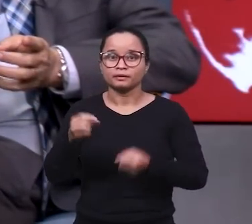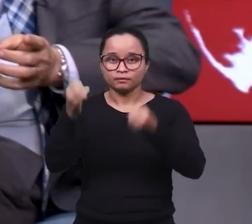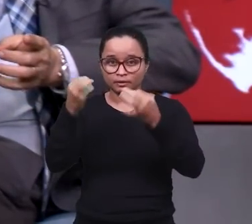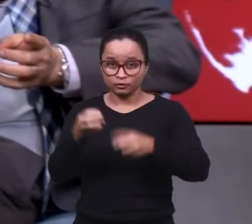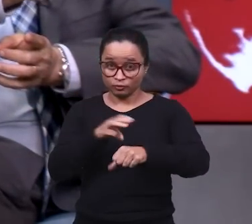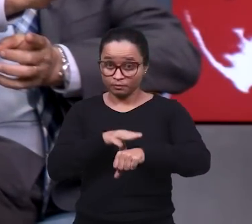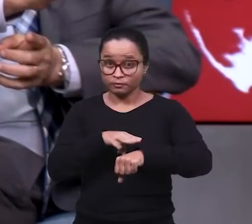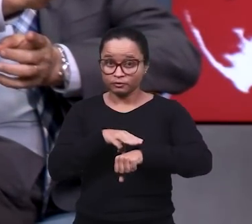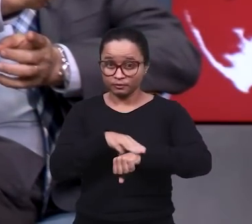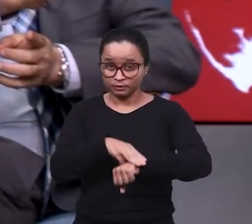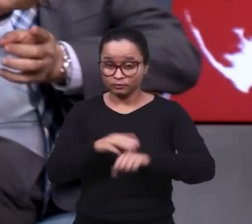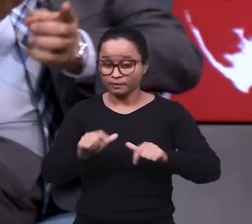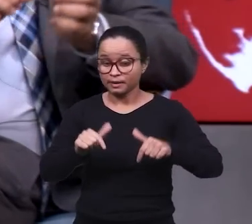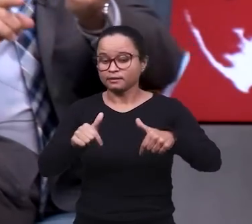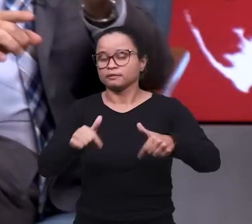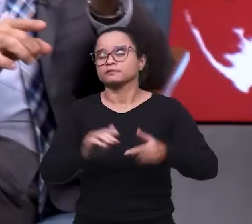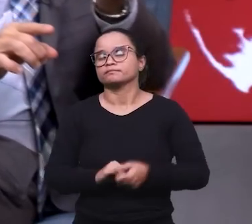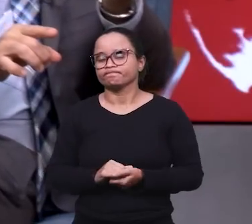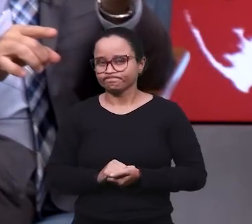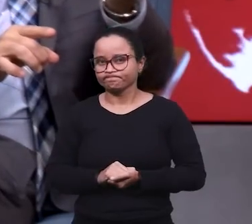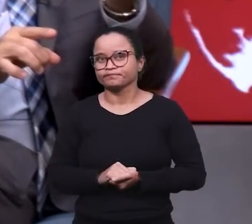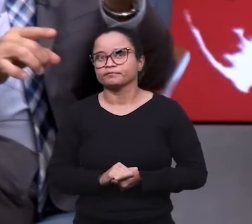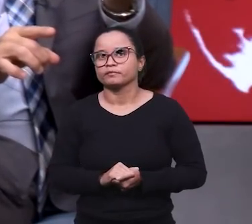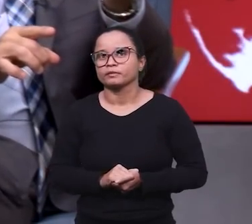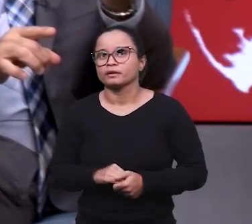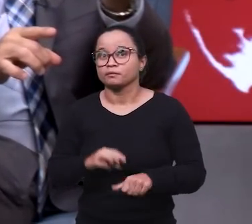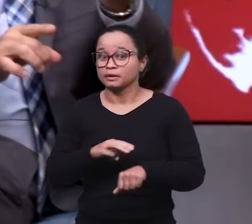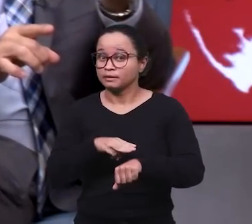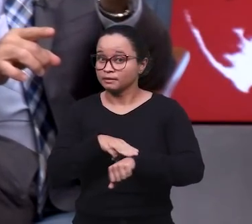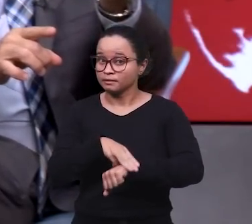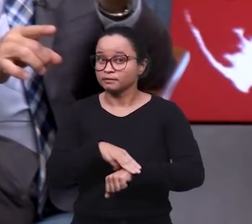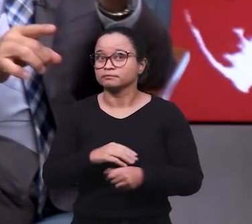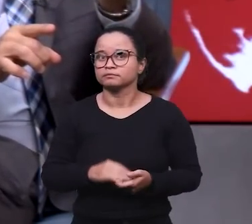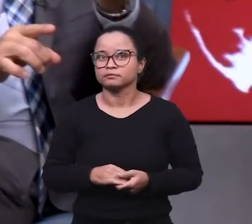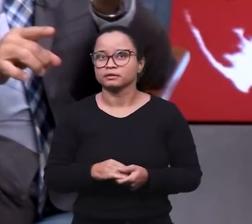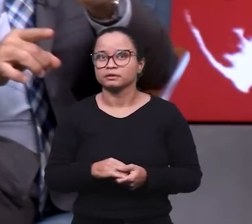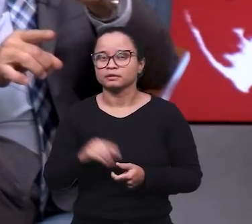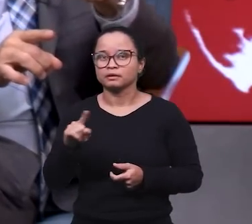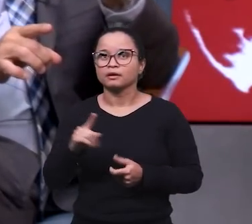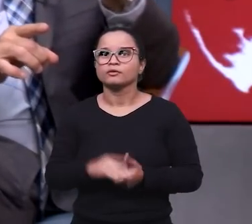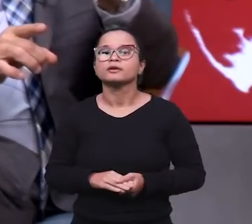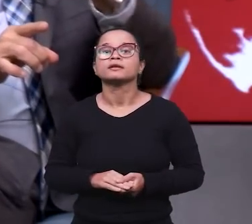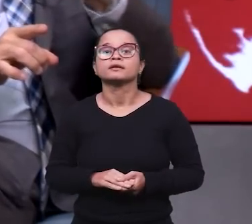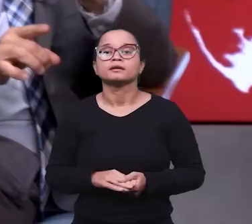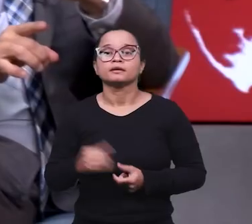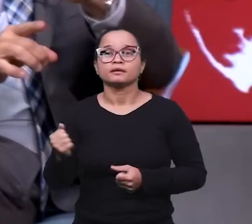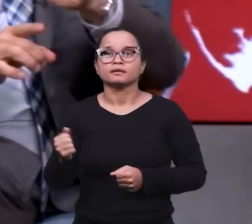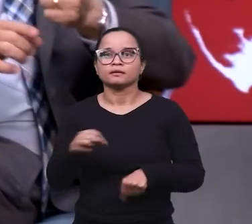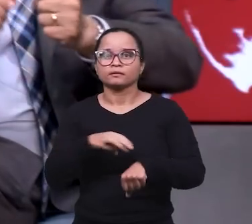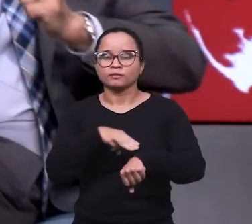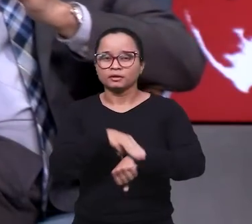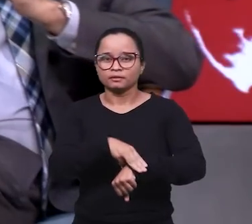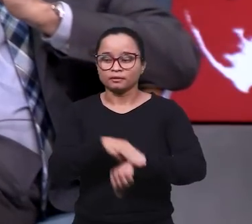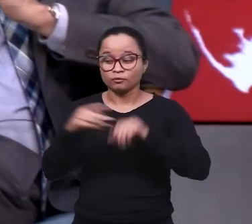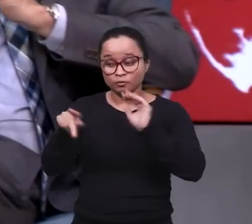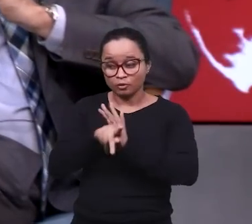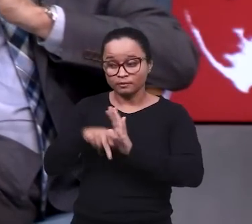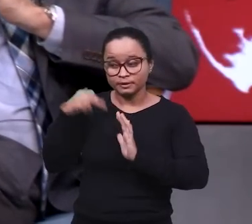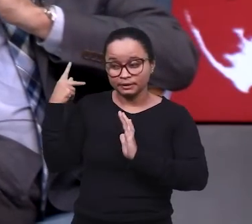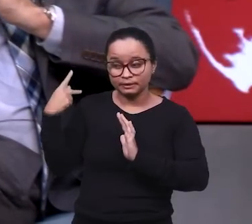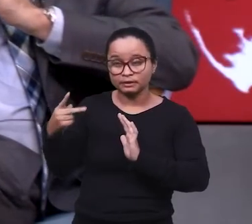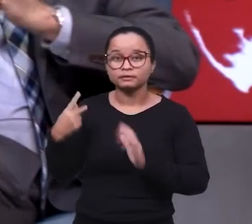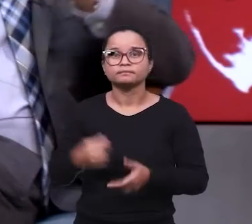sobre uma ministração. Então, a ministração na igreja é por um ministério. Que ministério? O ministério